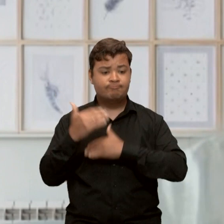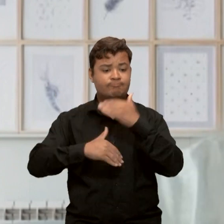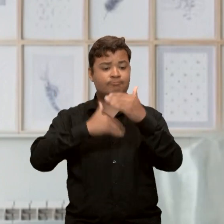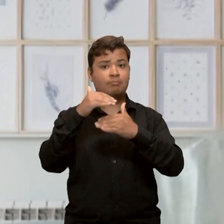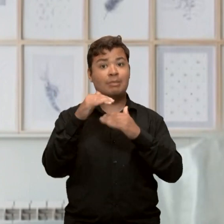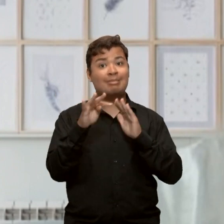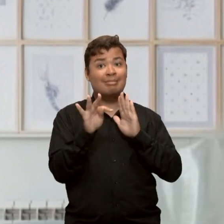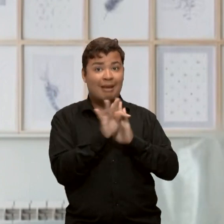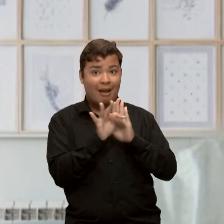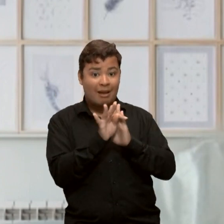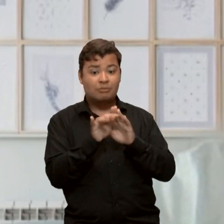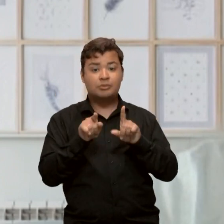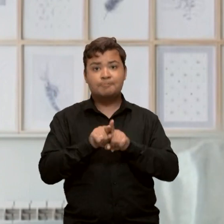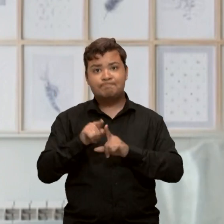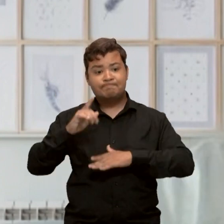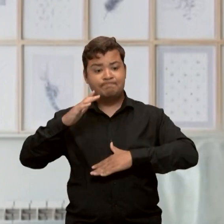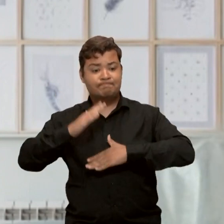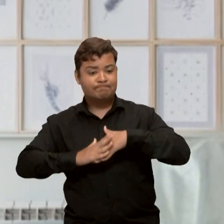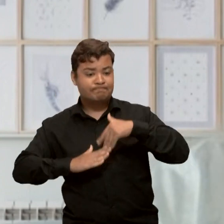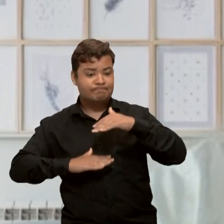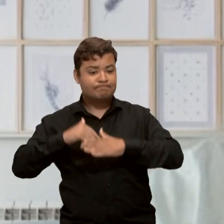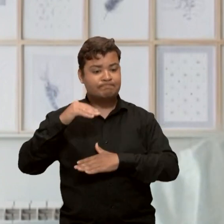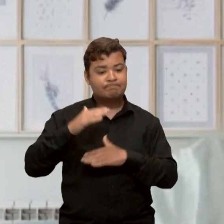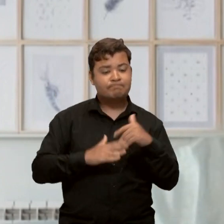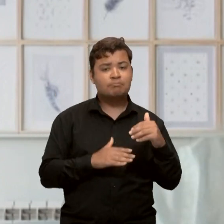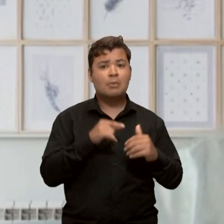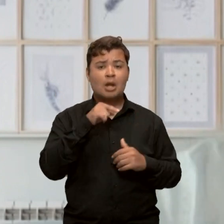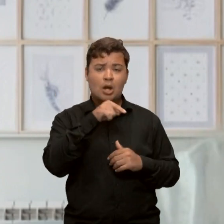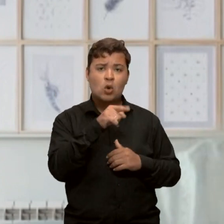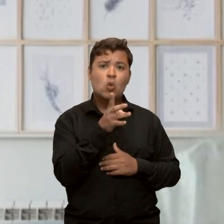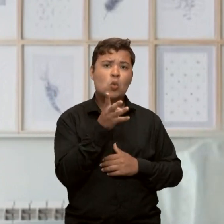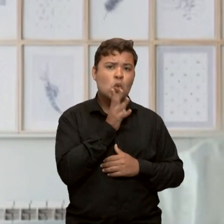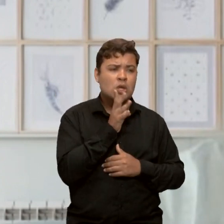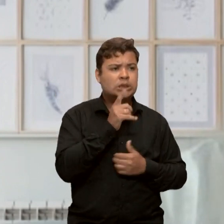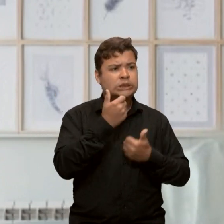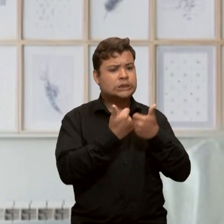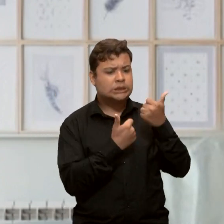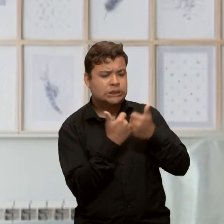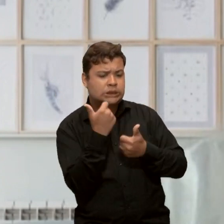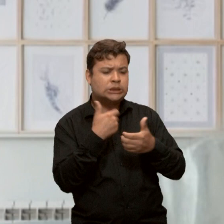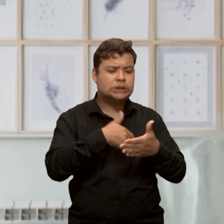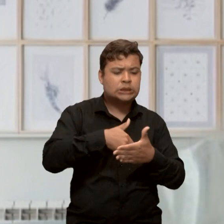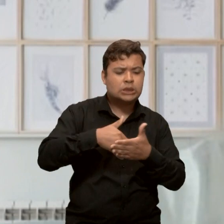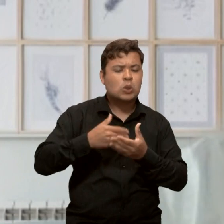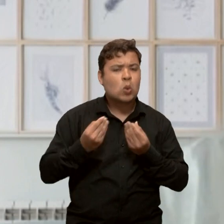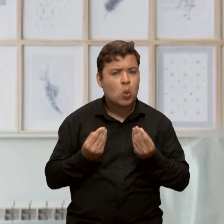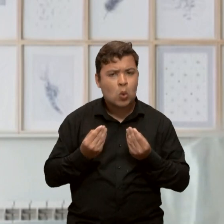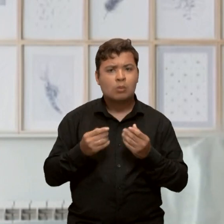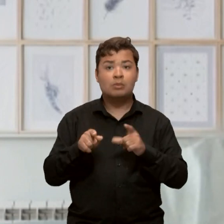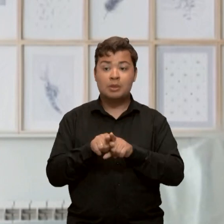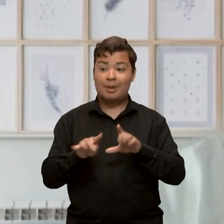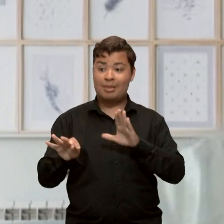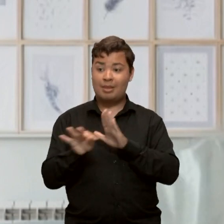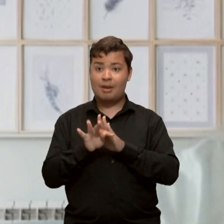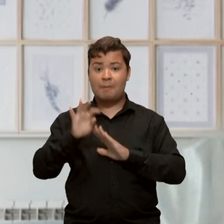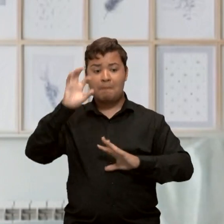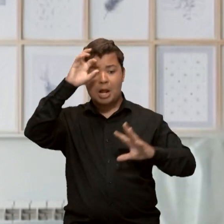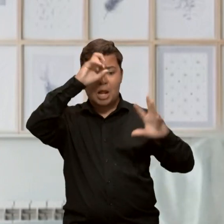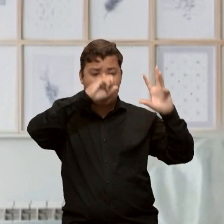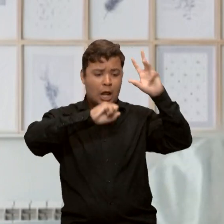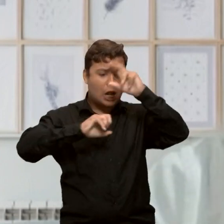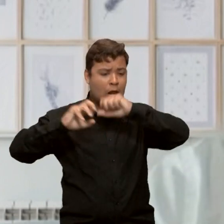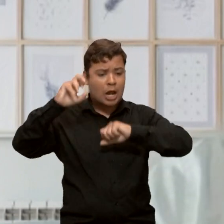tático, compreenda a lógica do jogo e tenham o seu desenvolvimento de técnicas que lhe permita jogar